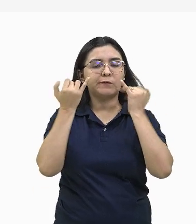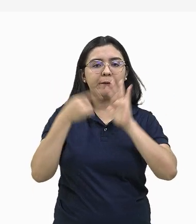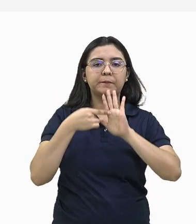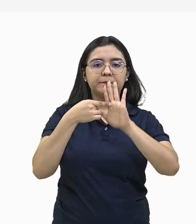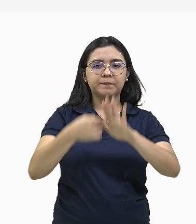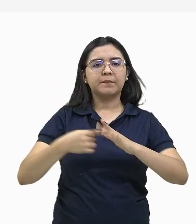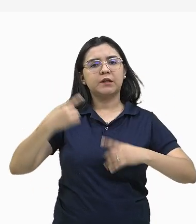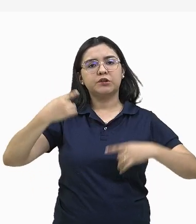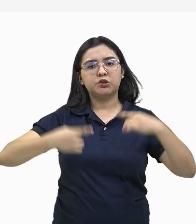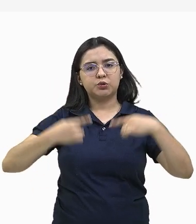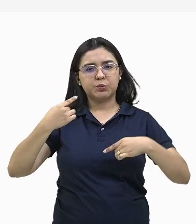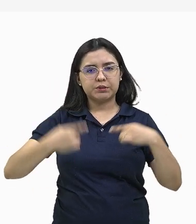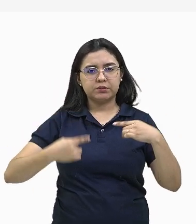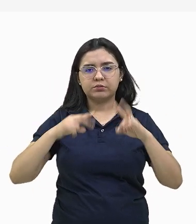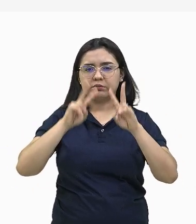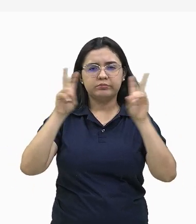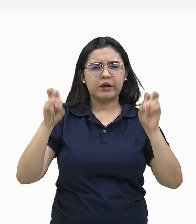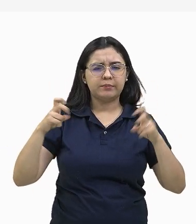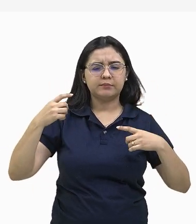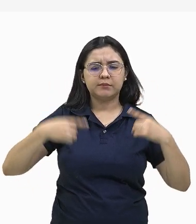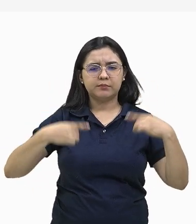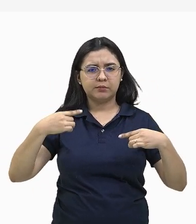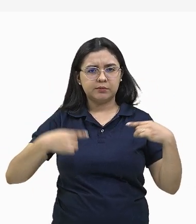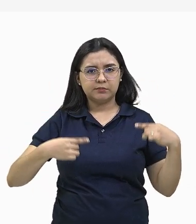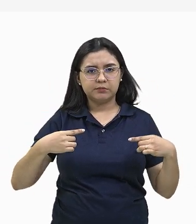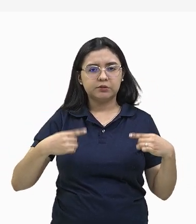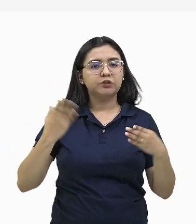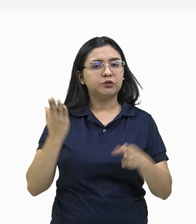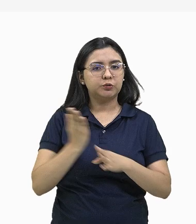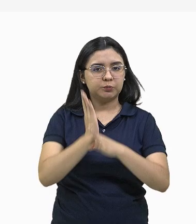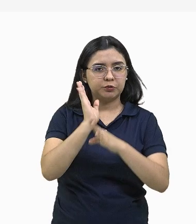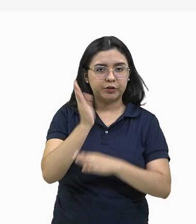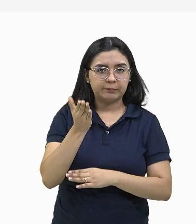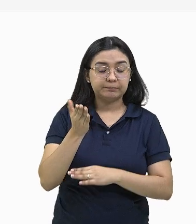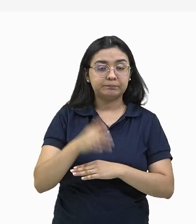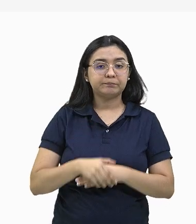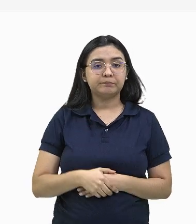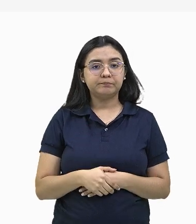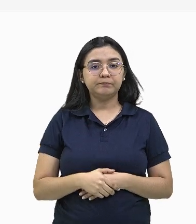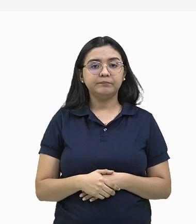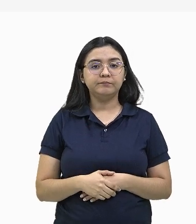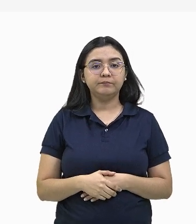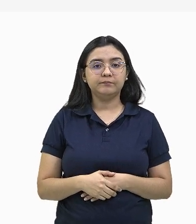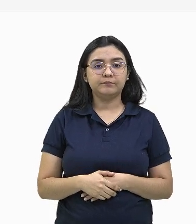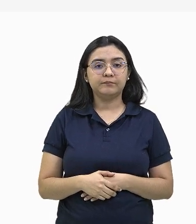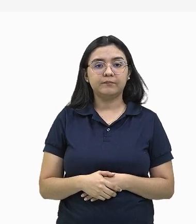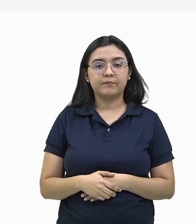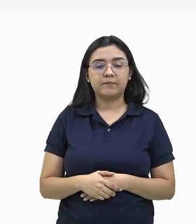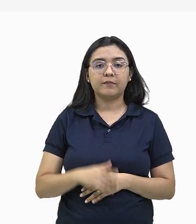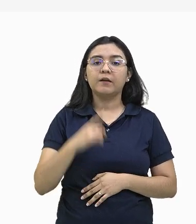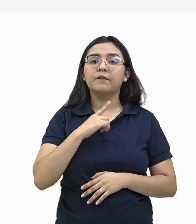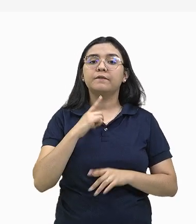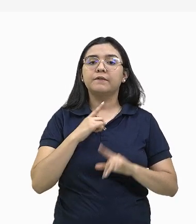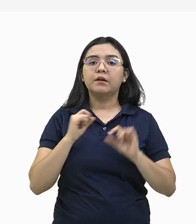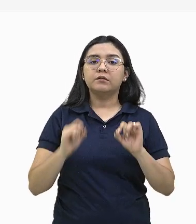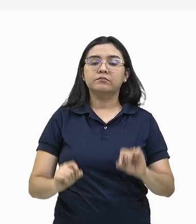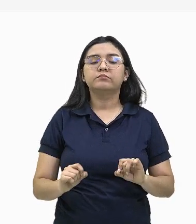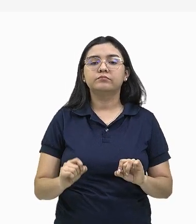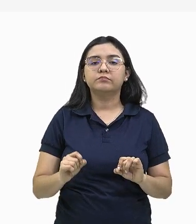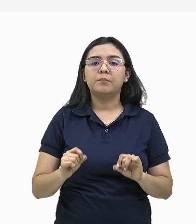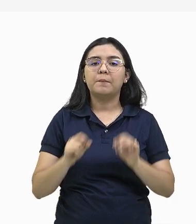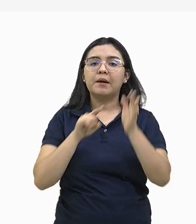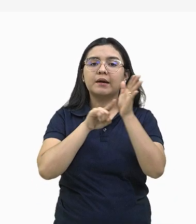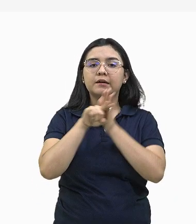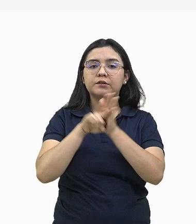da discussão daquele assunto que foi descoberto, né, vai gerar o quê? Uma